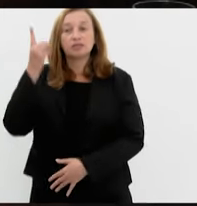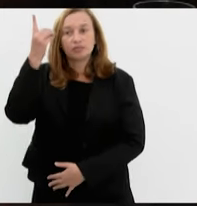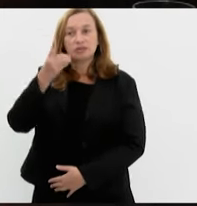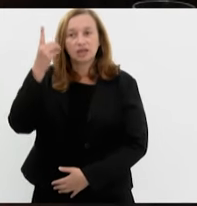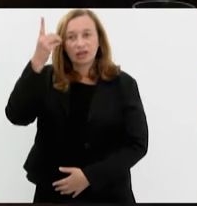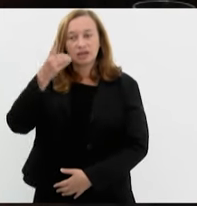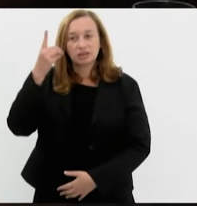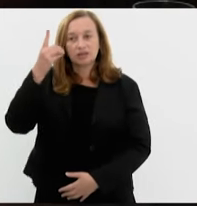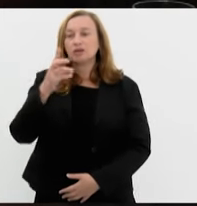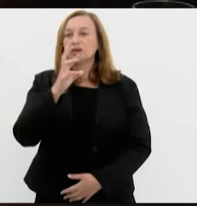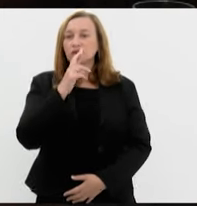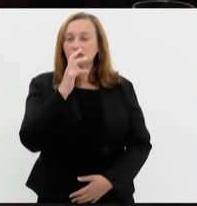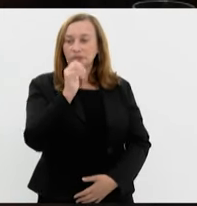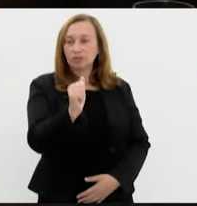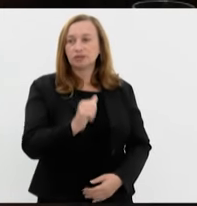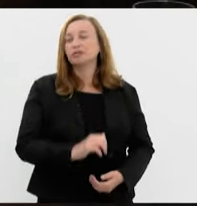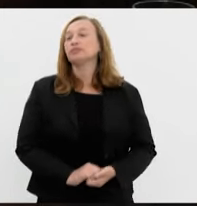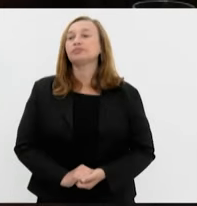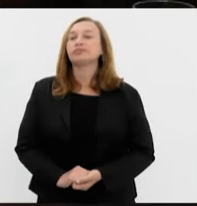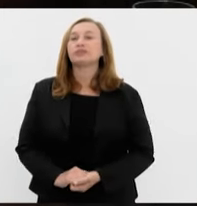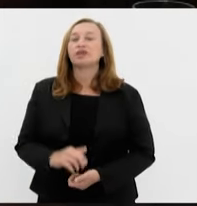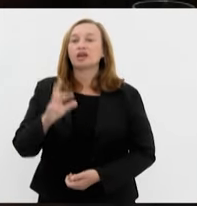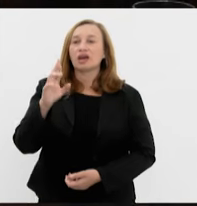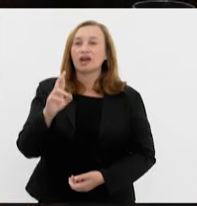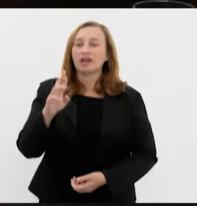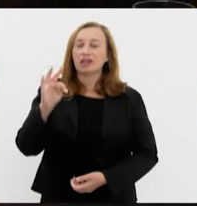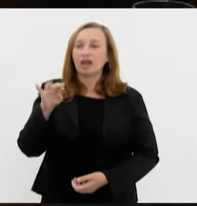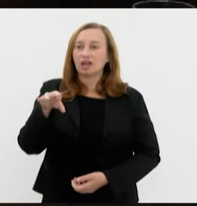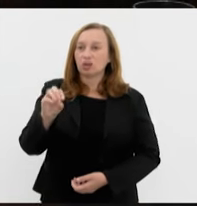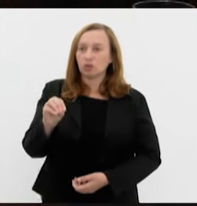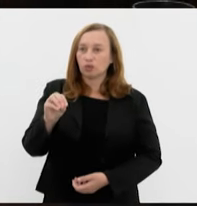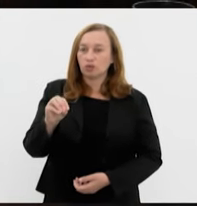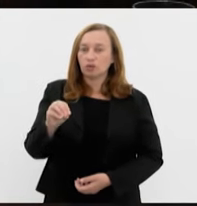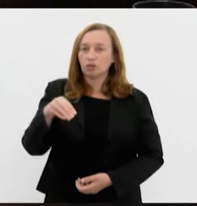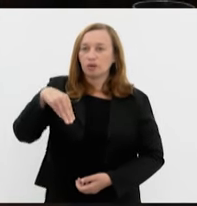Rodrigo Amorim Renato